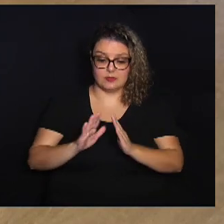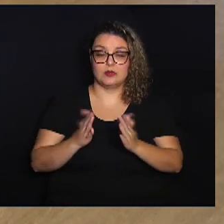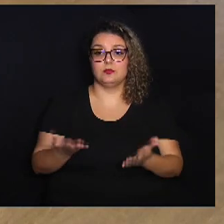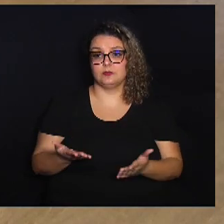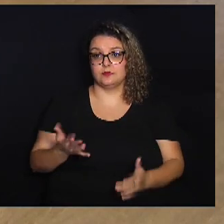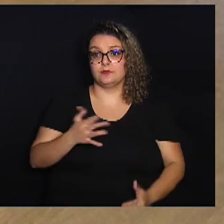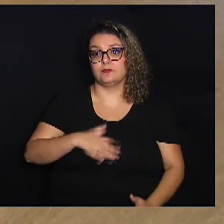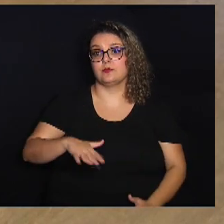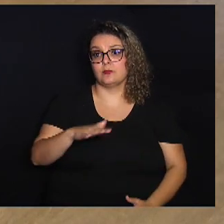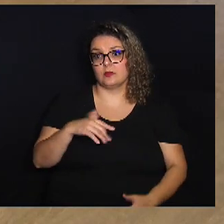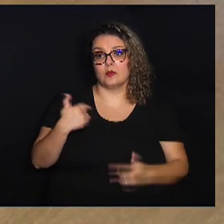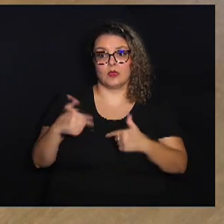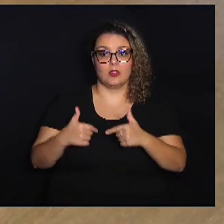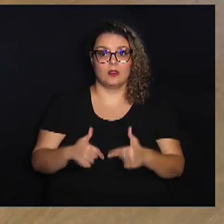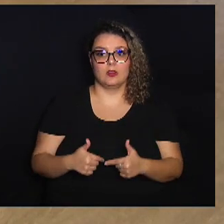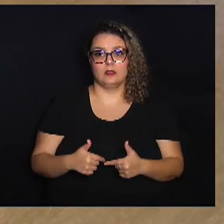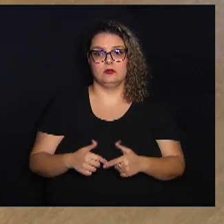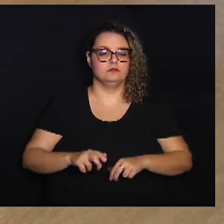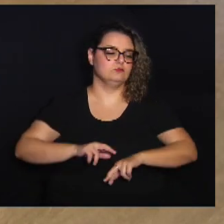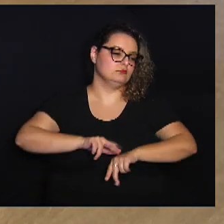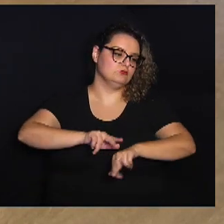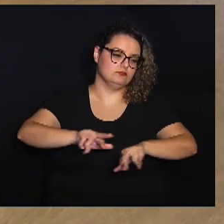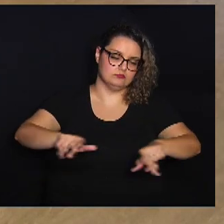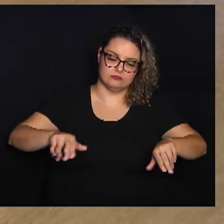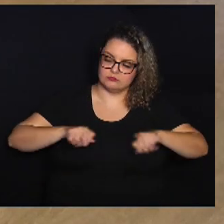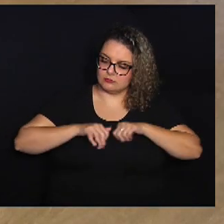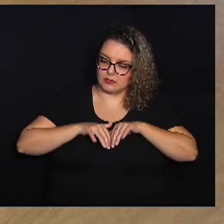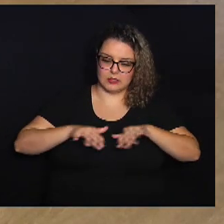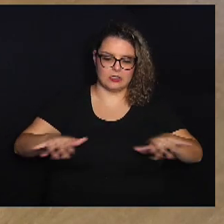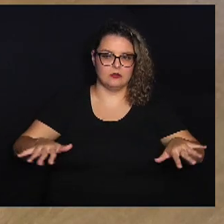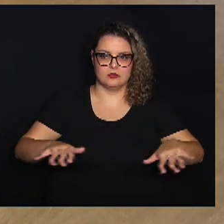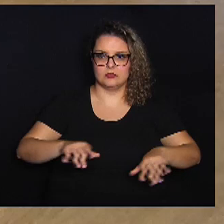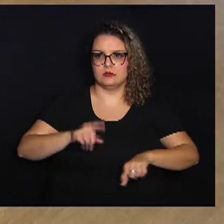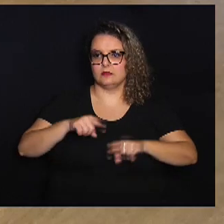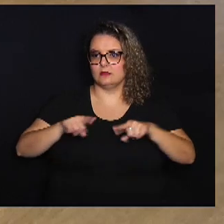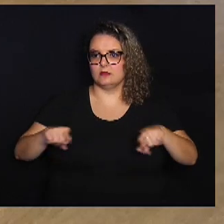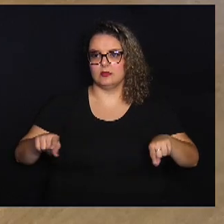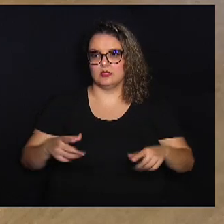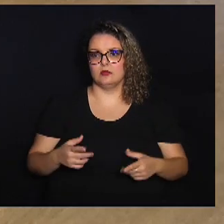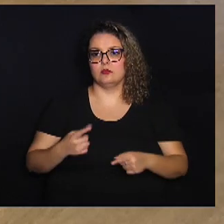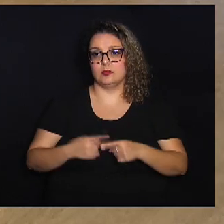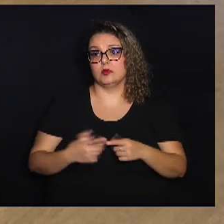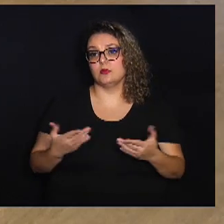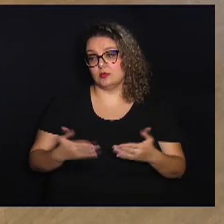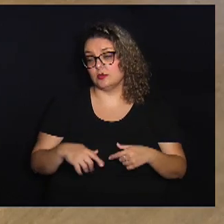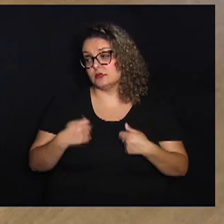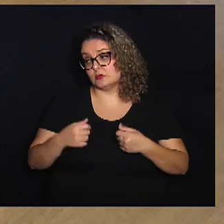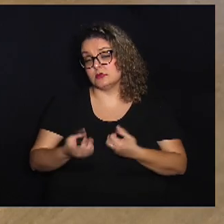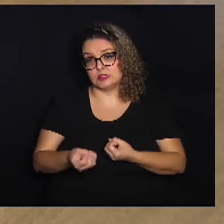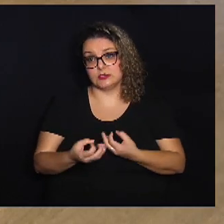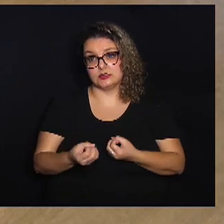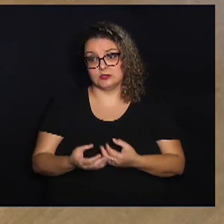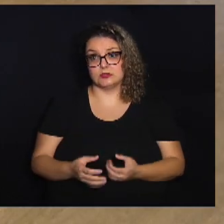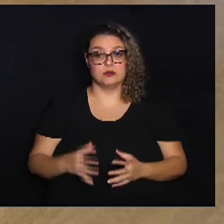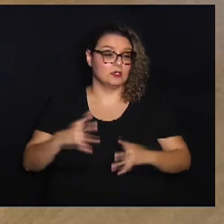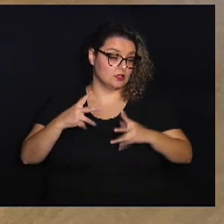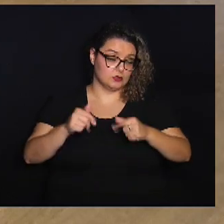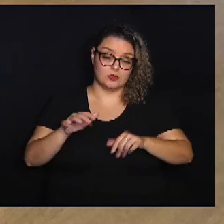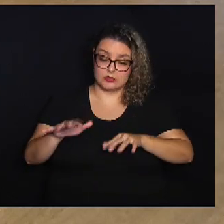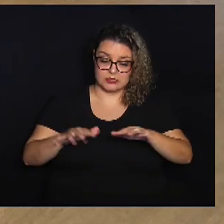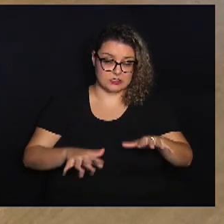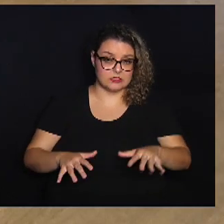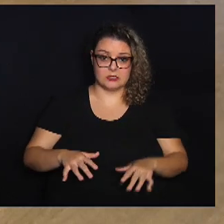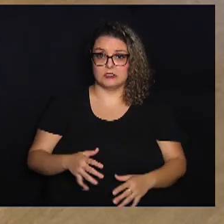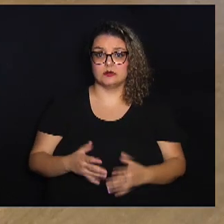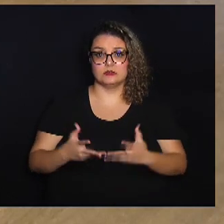mercado de trabalho é muito amplo mesmo, assim, porque hoje a gente precisa desses dados em todas as áreas,